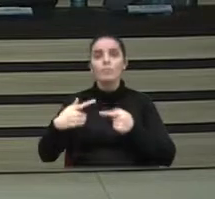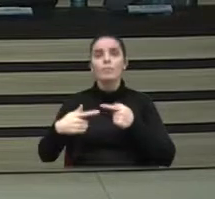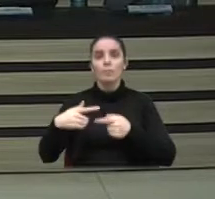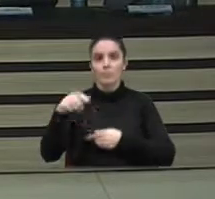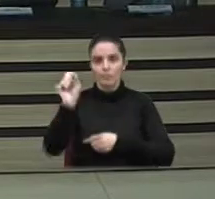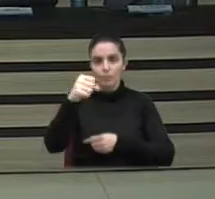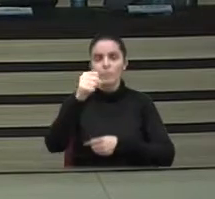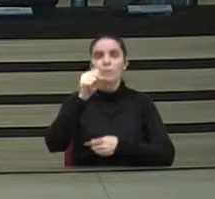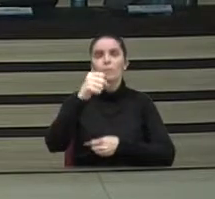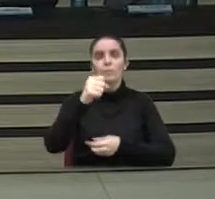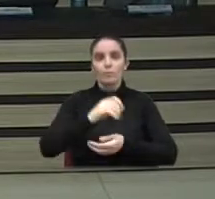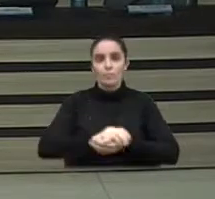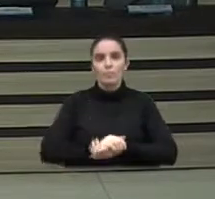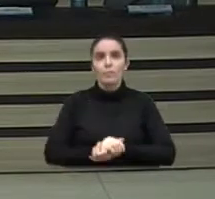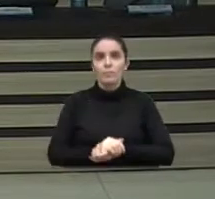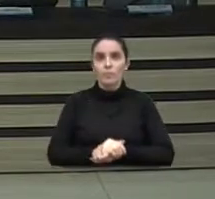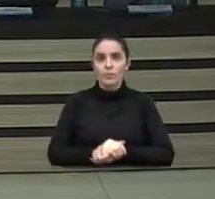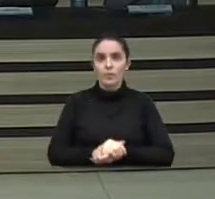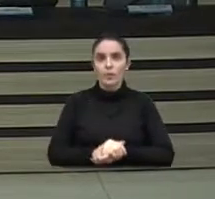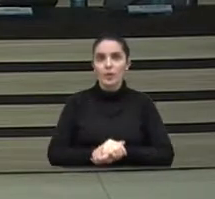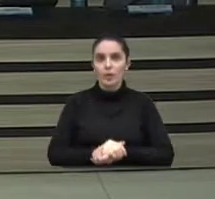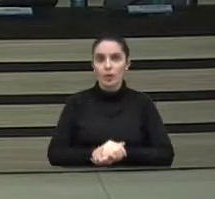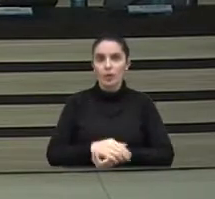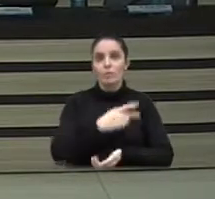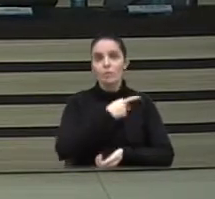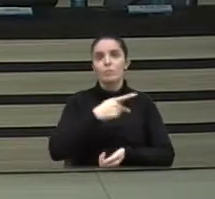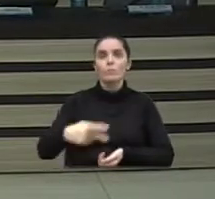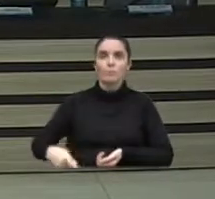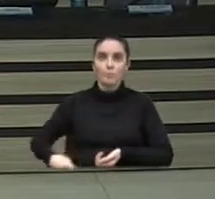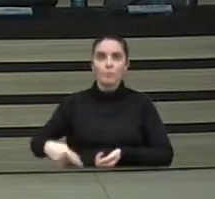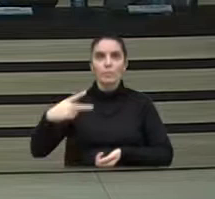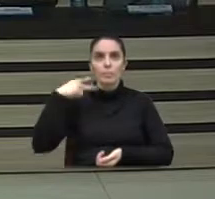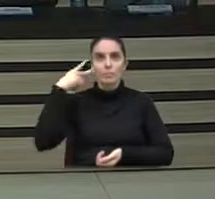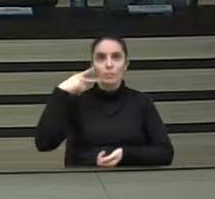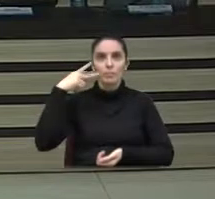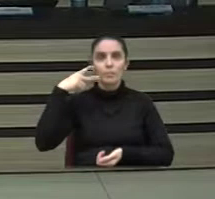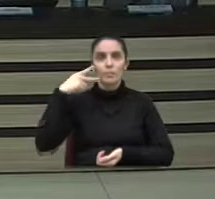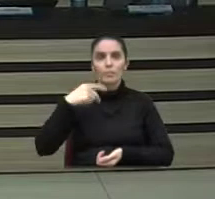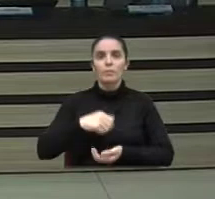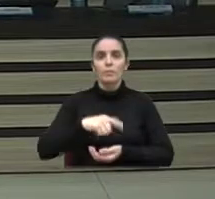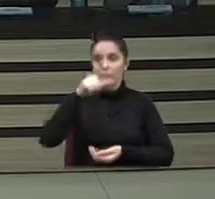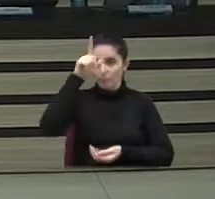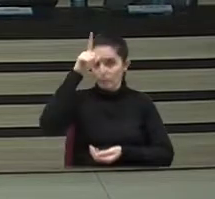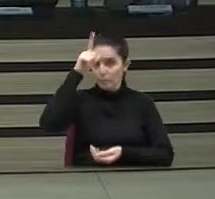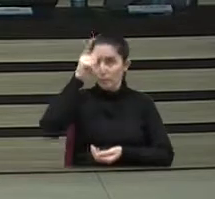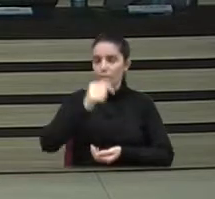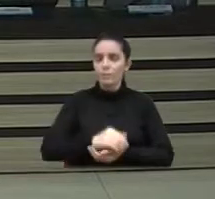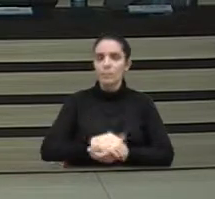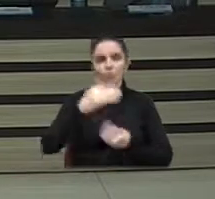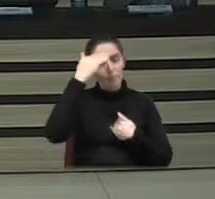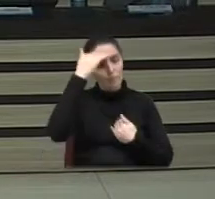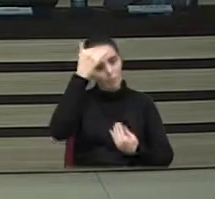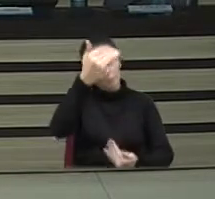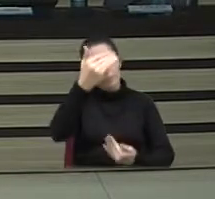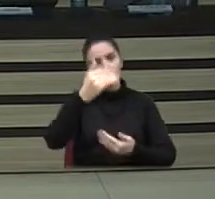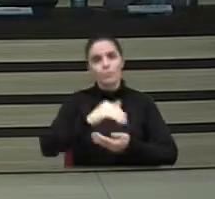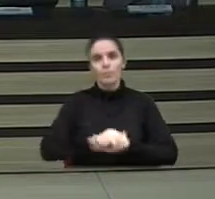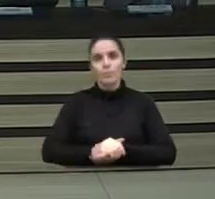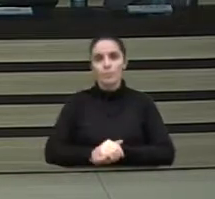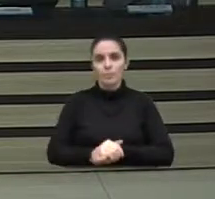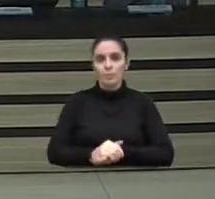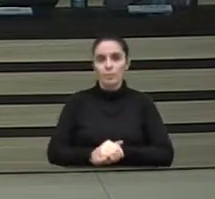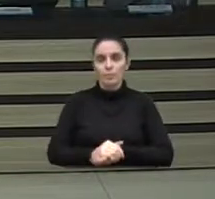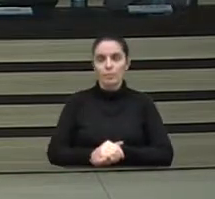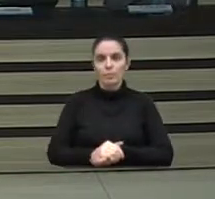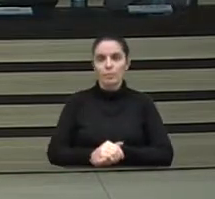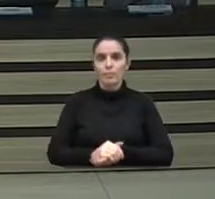discutir, senhor presidente. A palavra, Senhor vereador. presidente, vereadores e vereadoras. A palavra, vereador Lemão do Jeová Rafá. Obrigado, hein? Povo da direita, povo